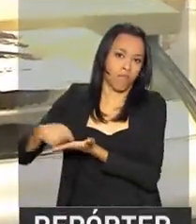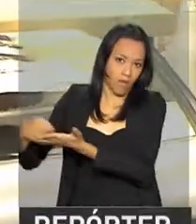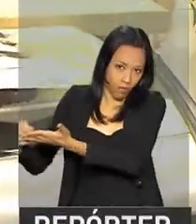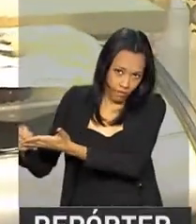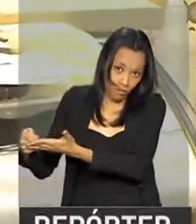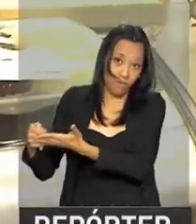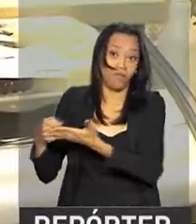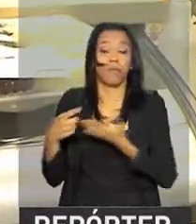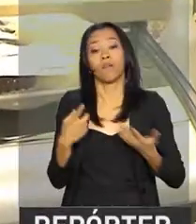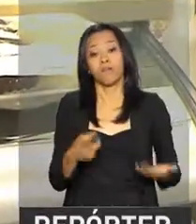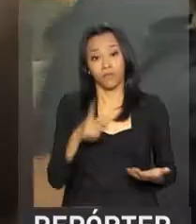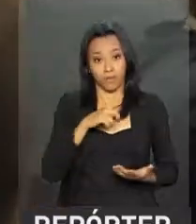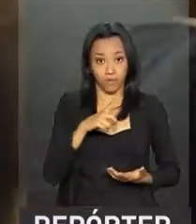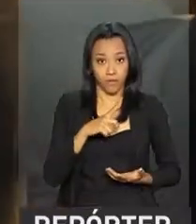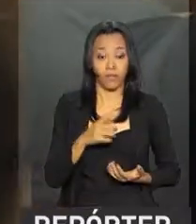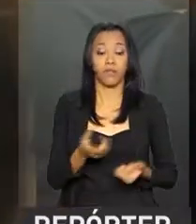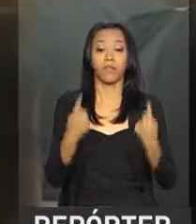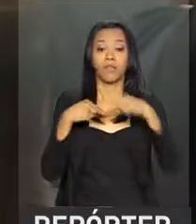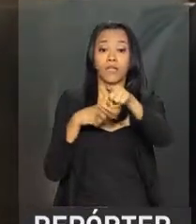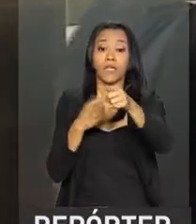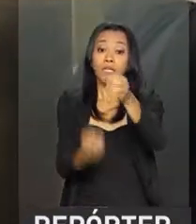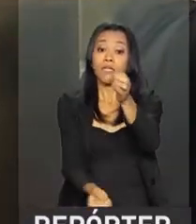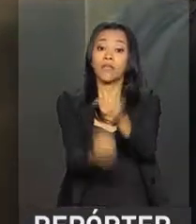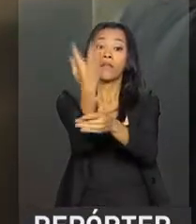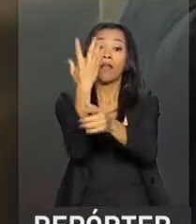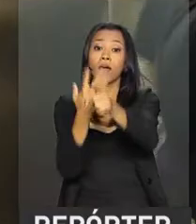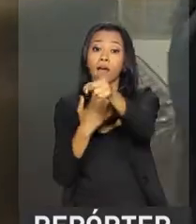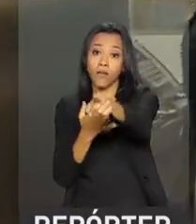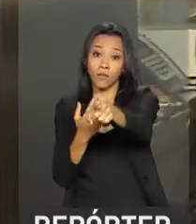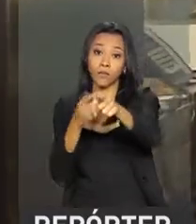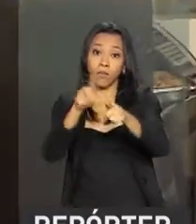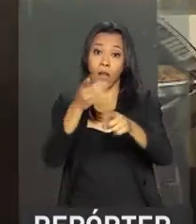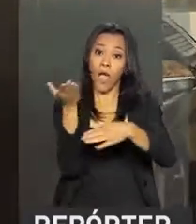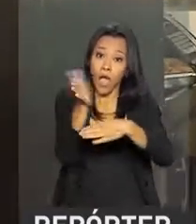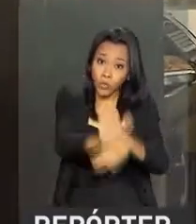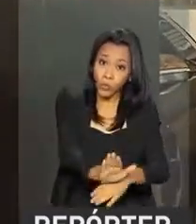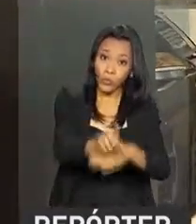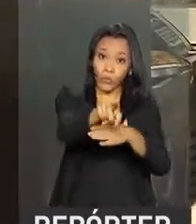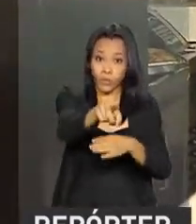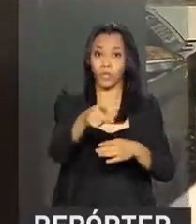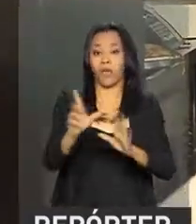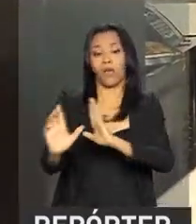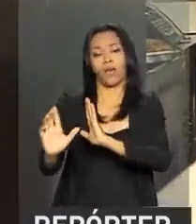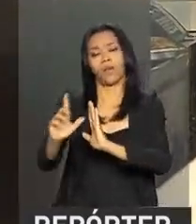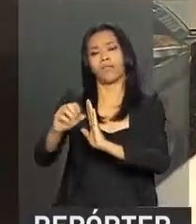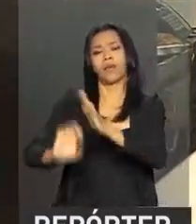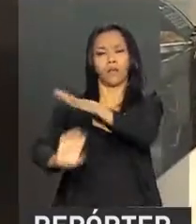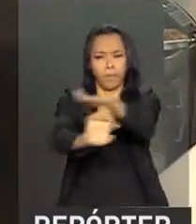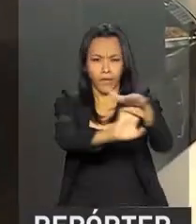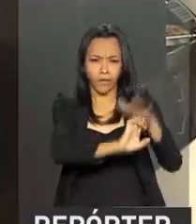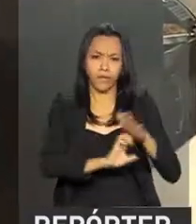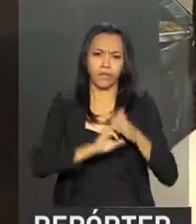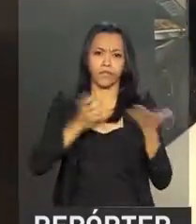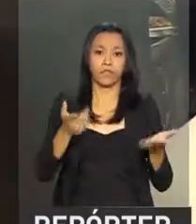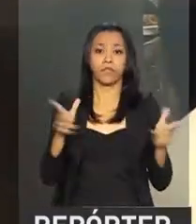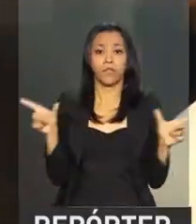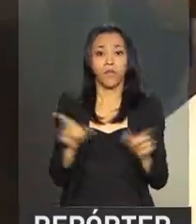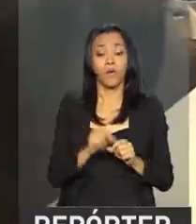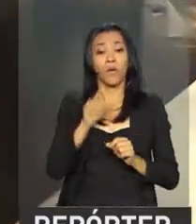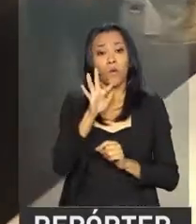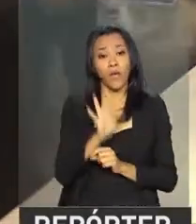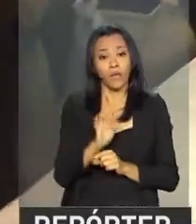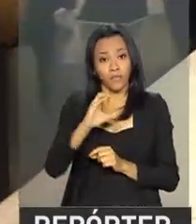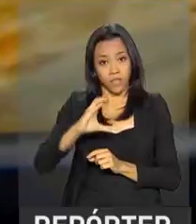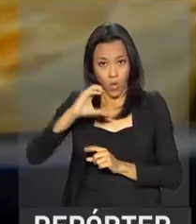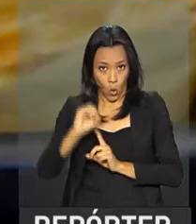poder começar a pagar criado para ajudar negócios como da andréia gerar emprego e renda o fundo constitucional do